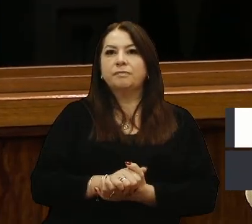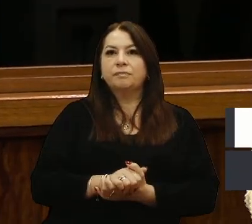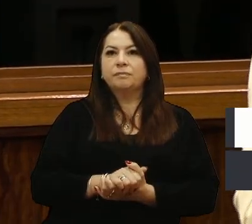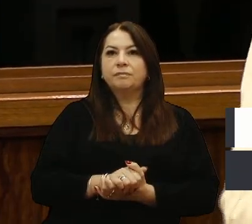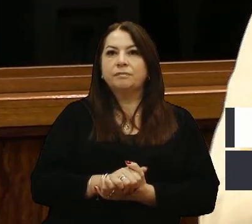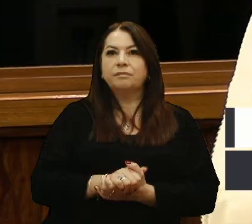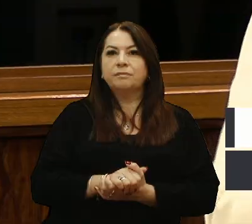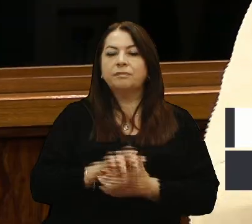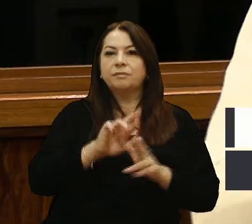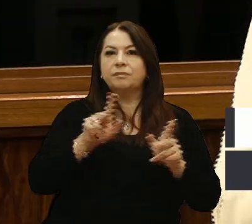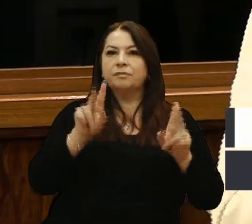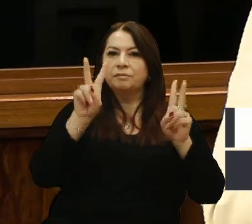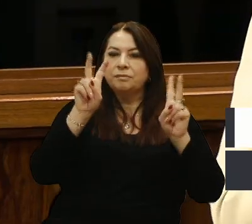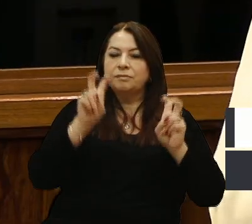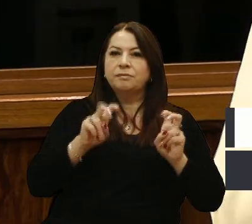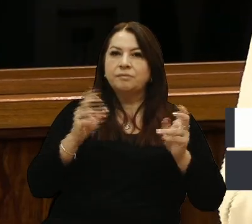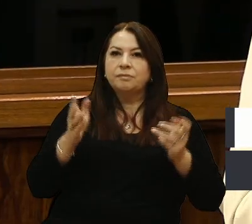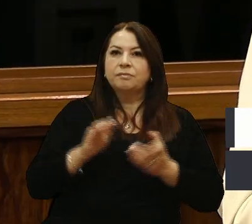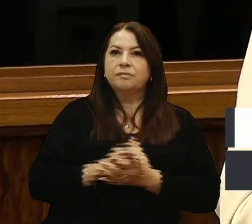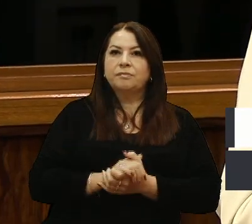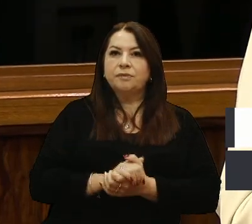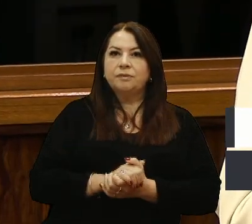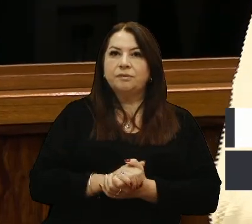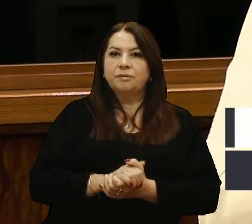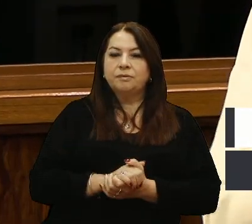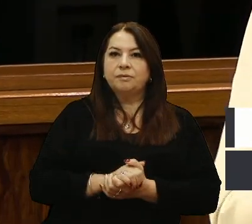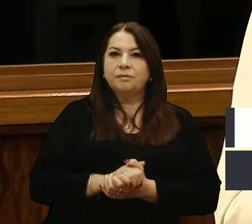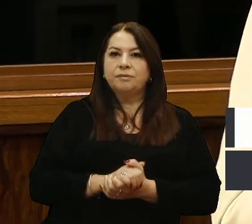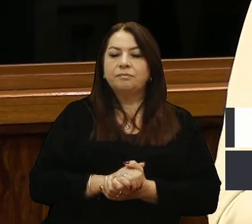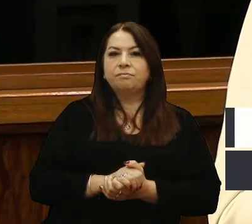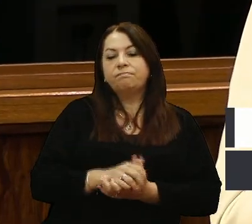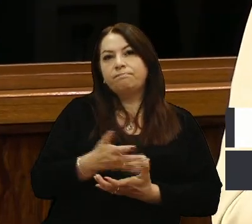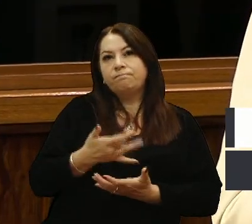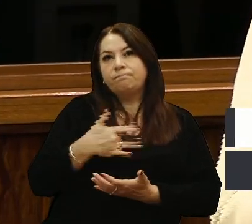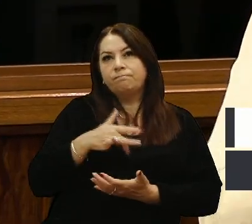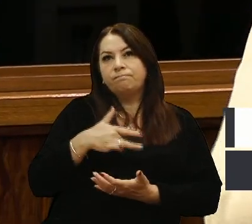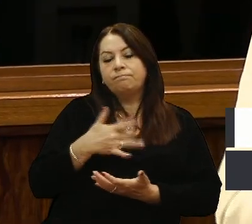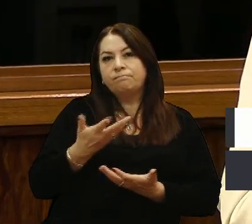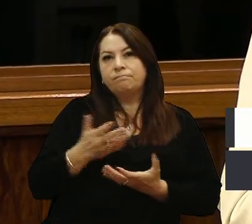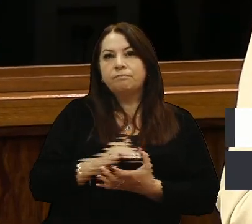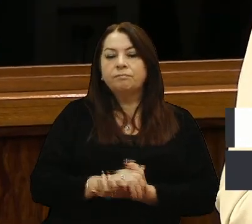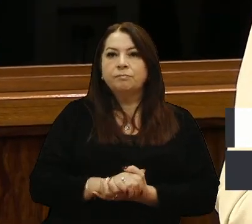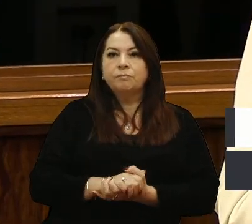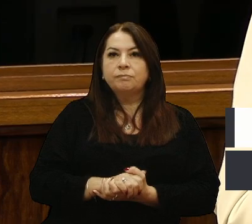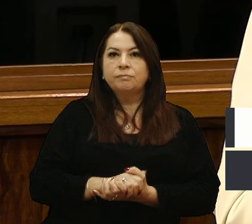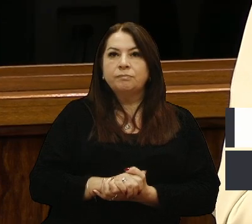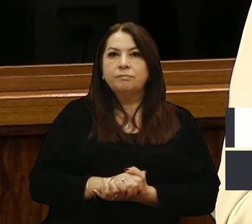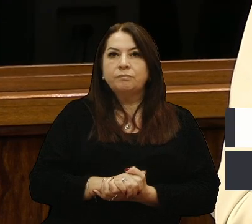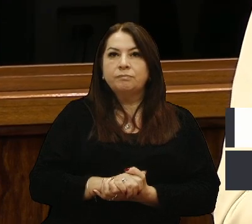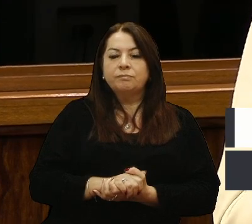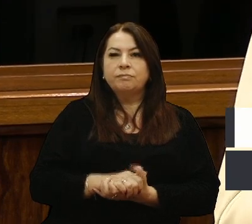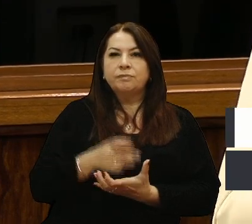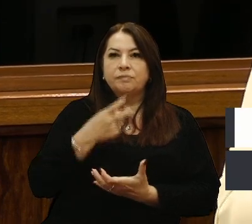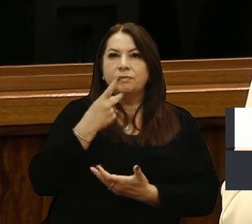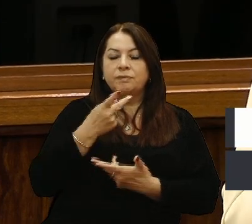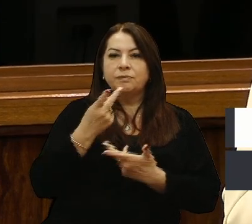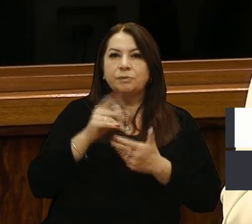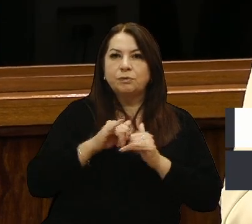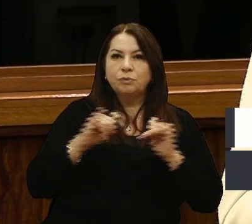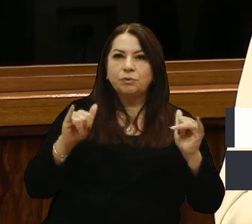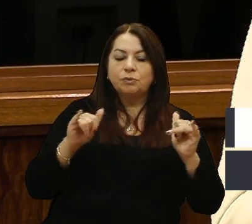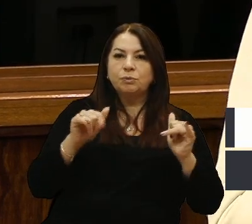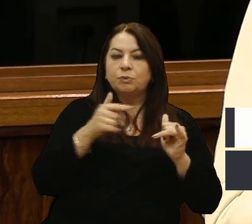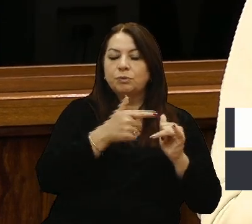São vários assuntos hoje e, lamentavelmente, em que pese, diga-se em algumas notícias que